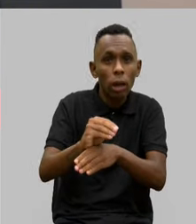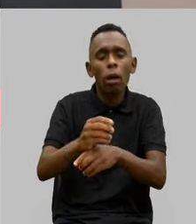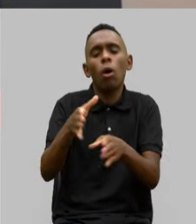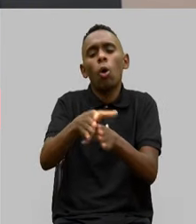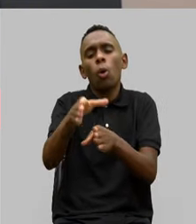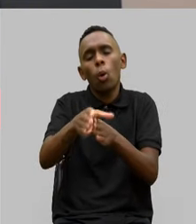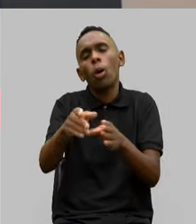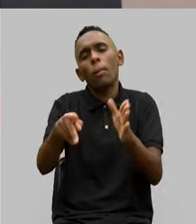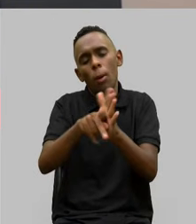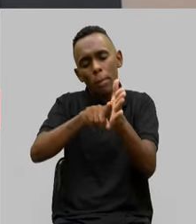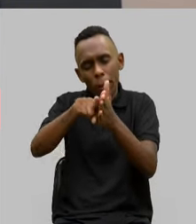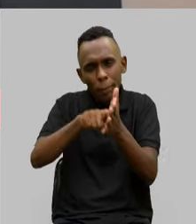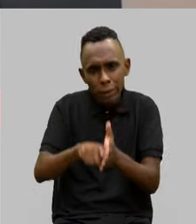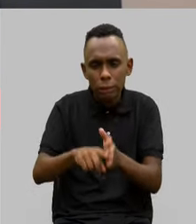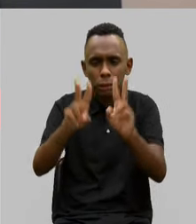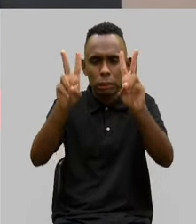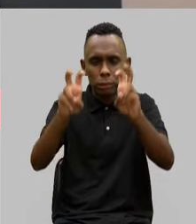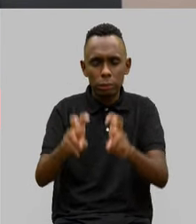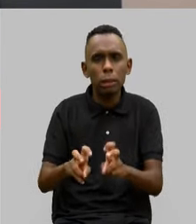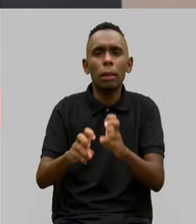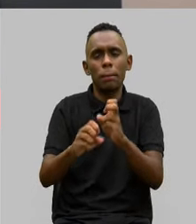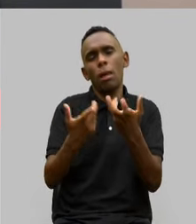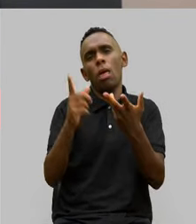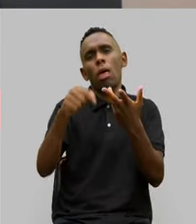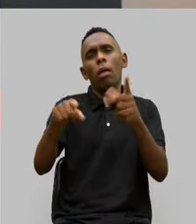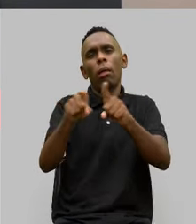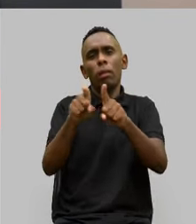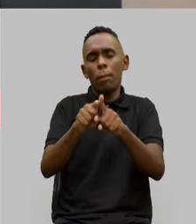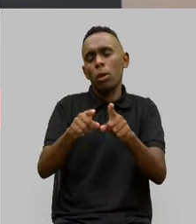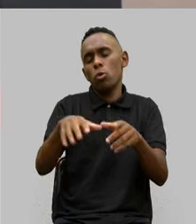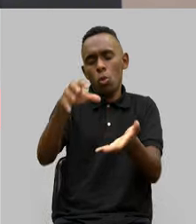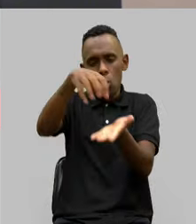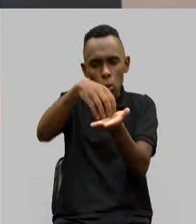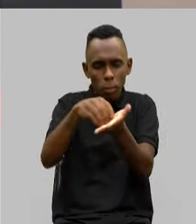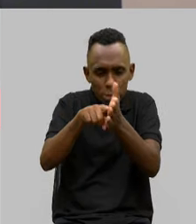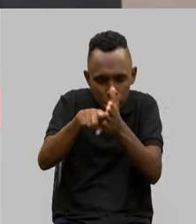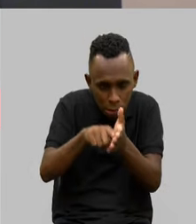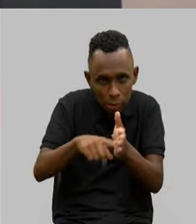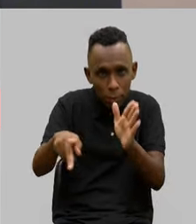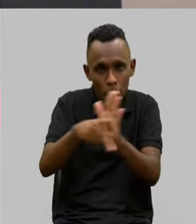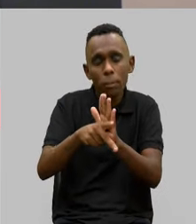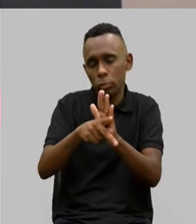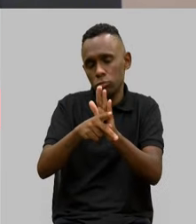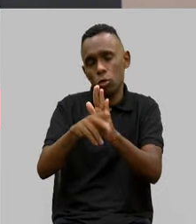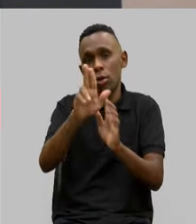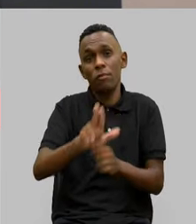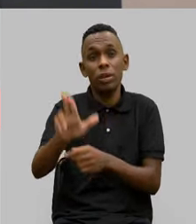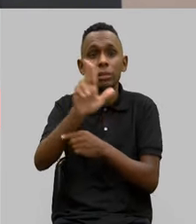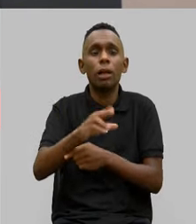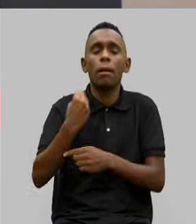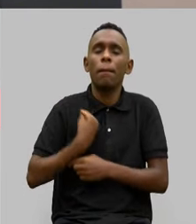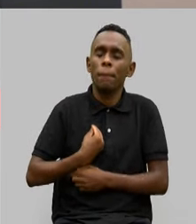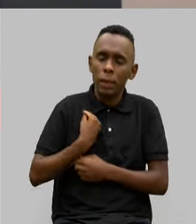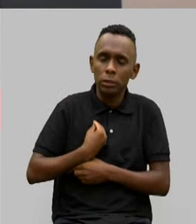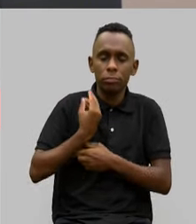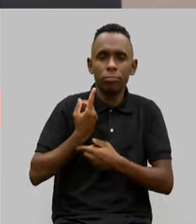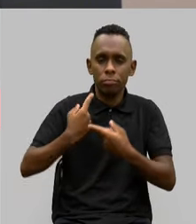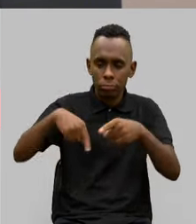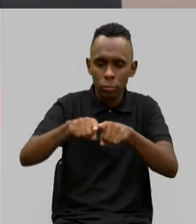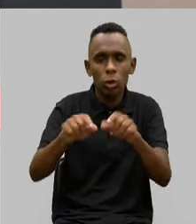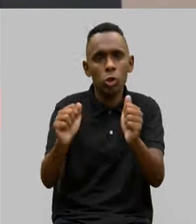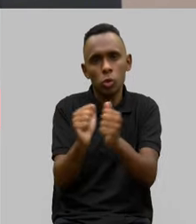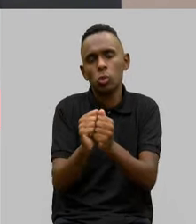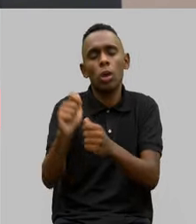teses sobre pragas da cannabis coordena o Núcleo de Estudos da cannabis na UFLA e participa de convênios com